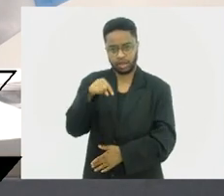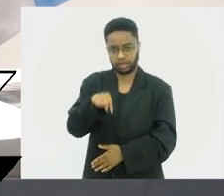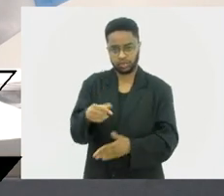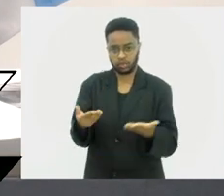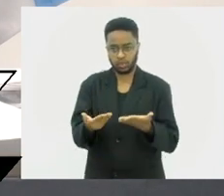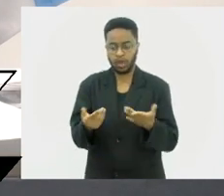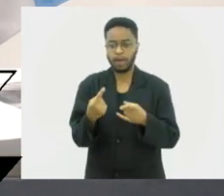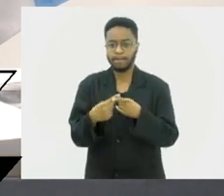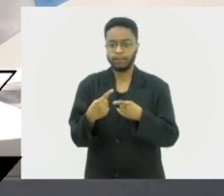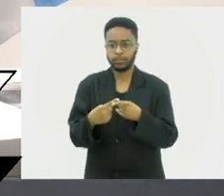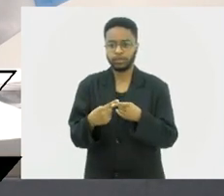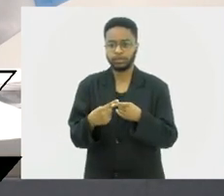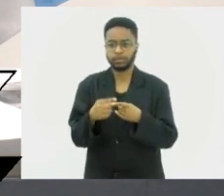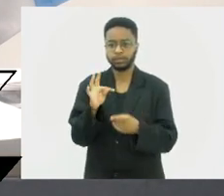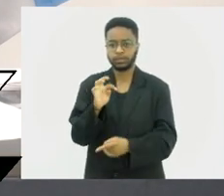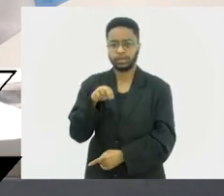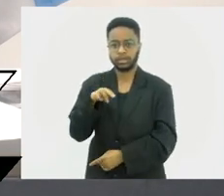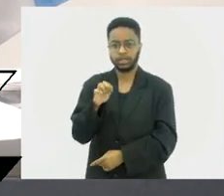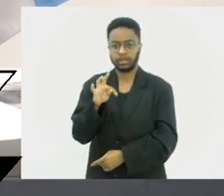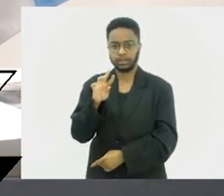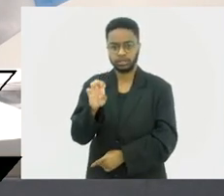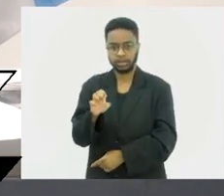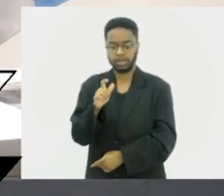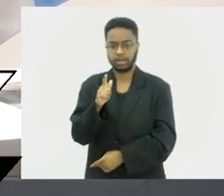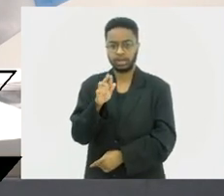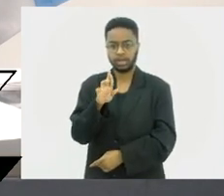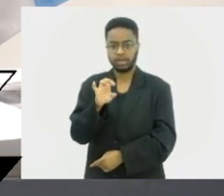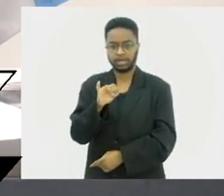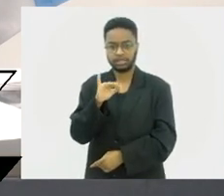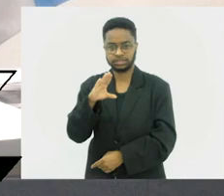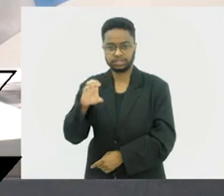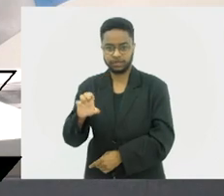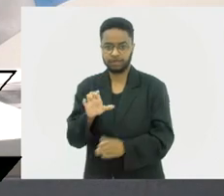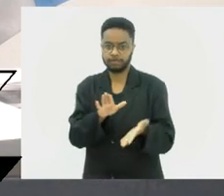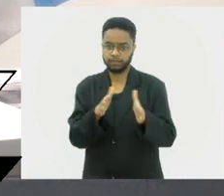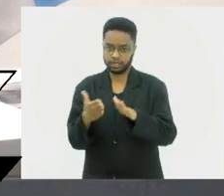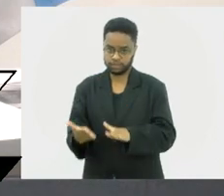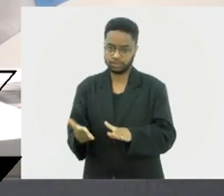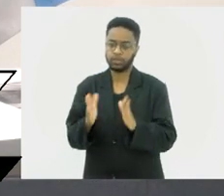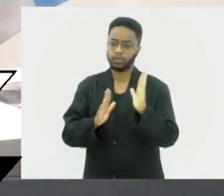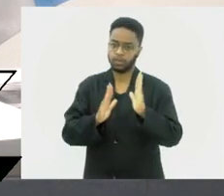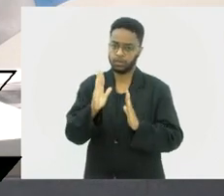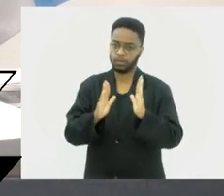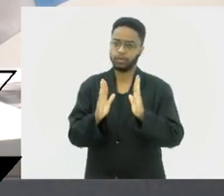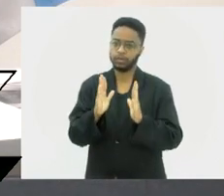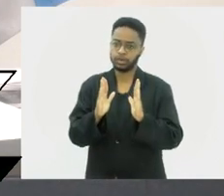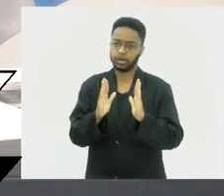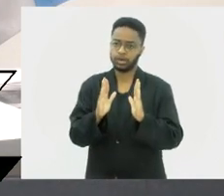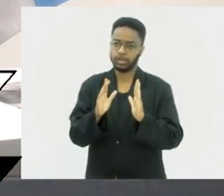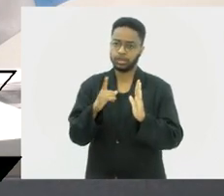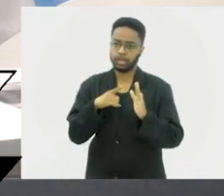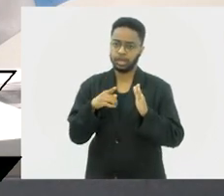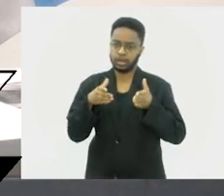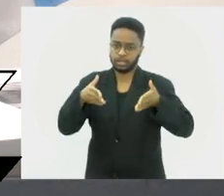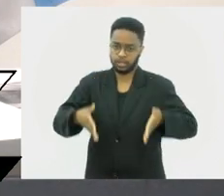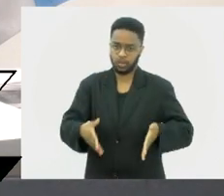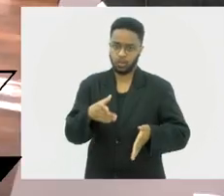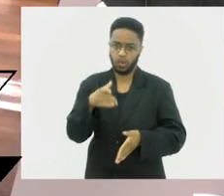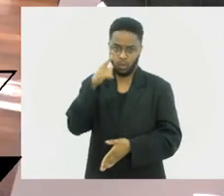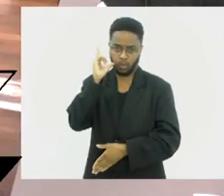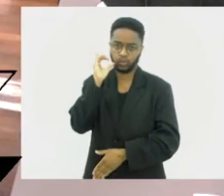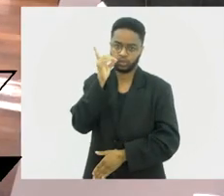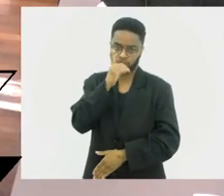a tenente Grace nos deixou nos últimos dias, foi o enterro dela, foi ontem, no